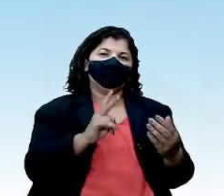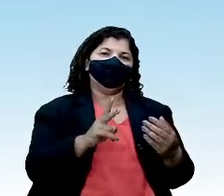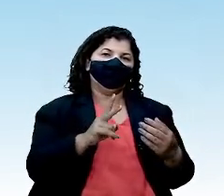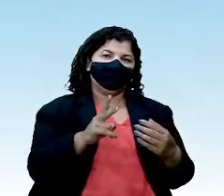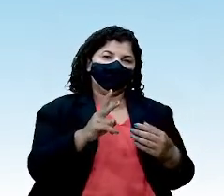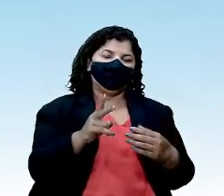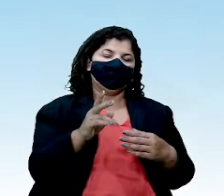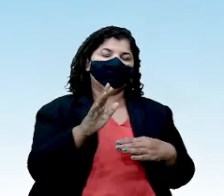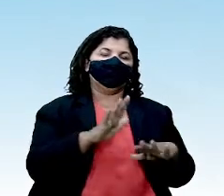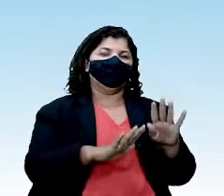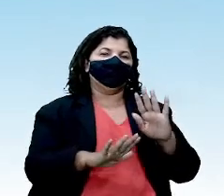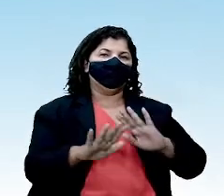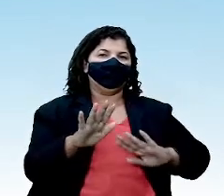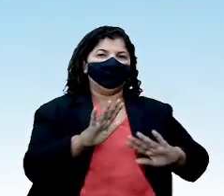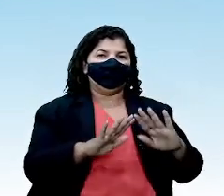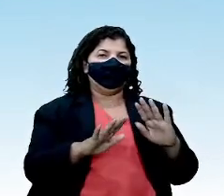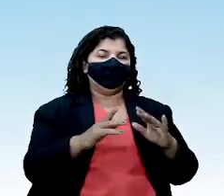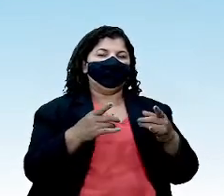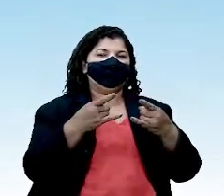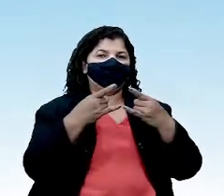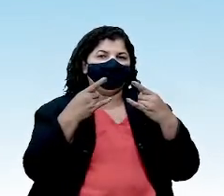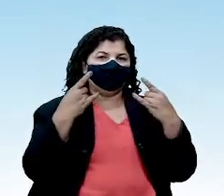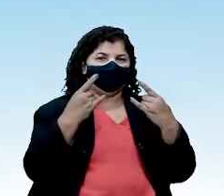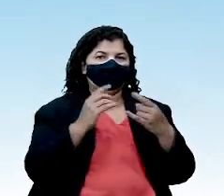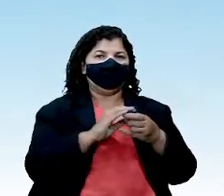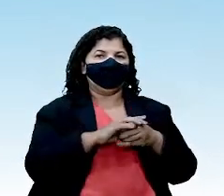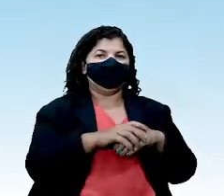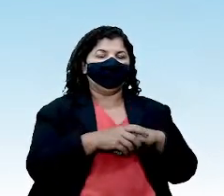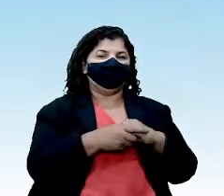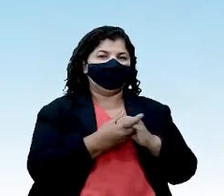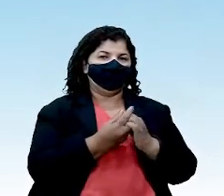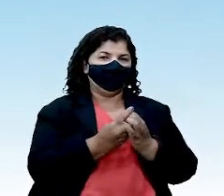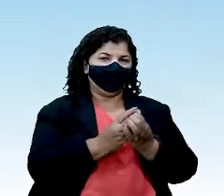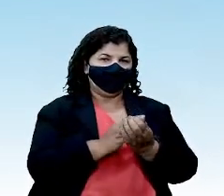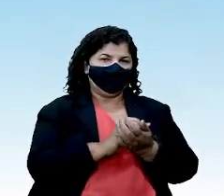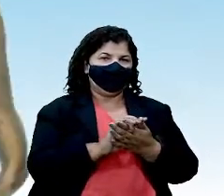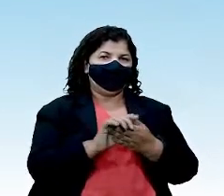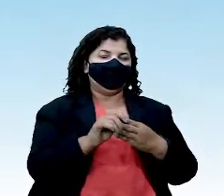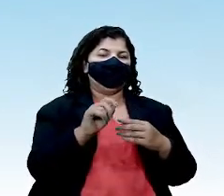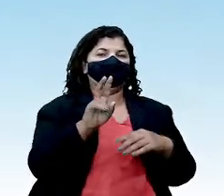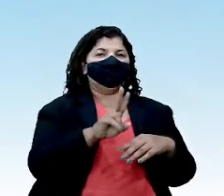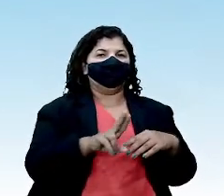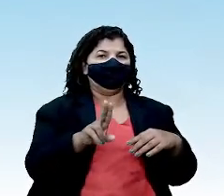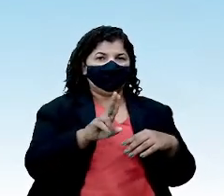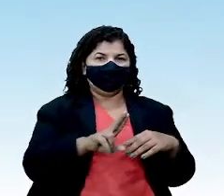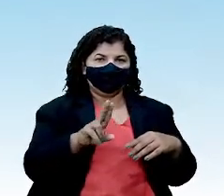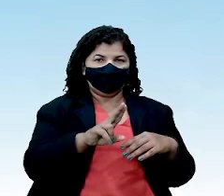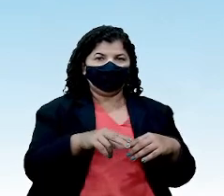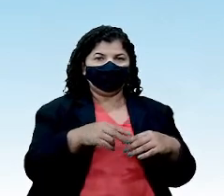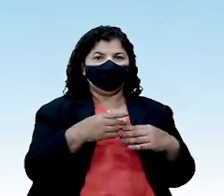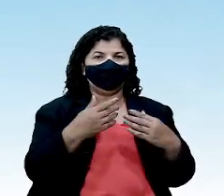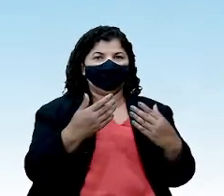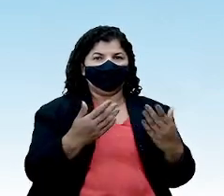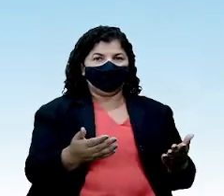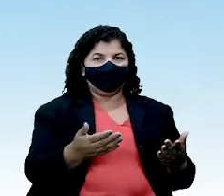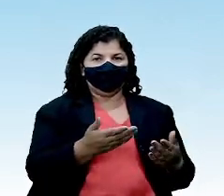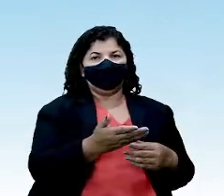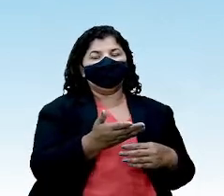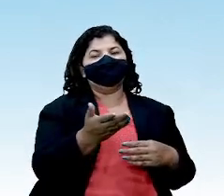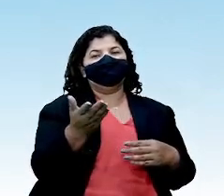cuidado, usando máscara e muito álcool, né? Higienização. E para vocês, meus prezados,